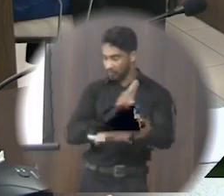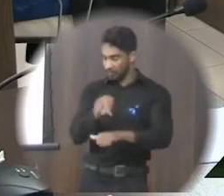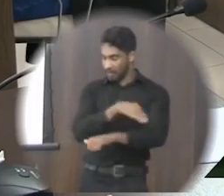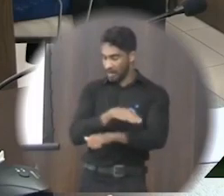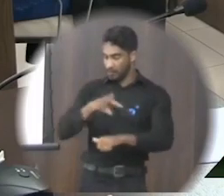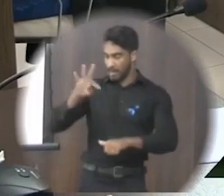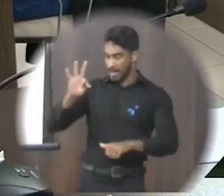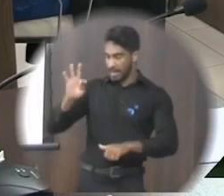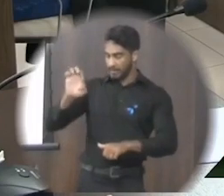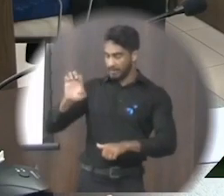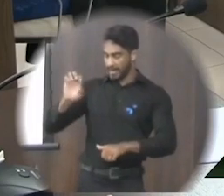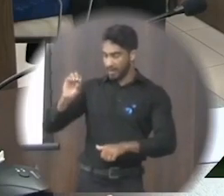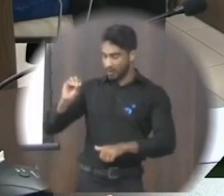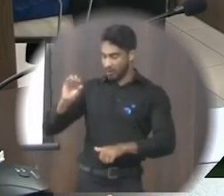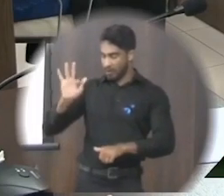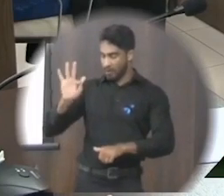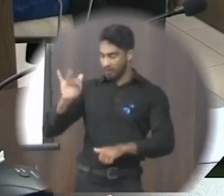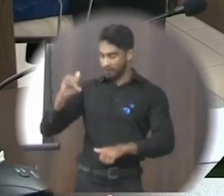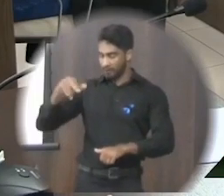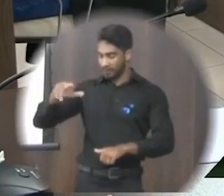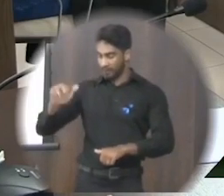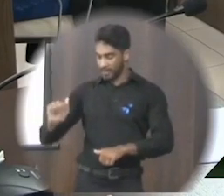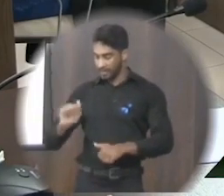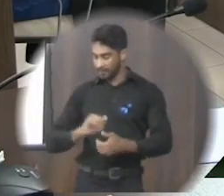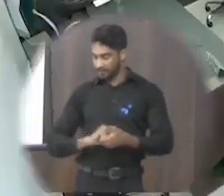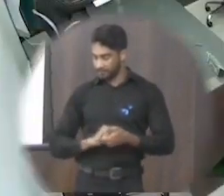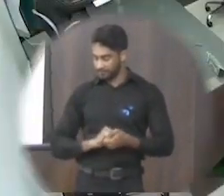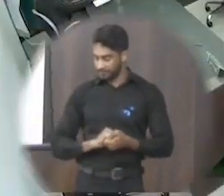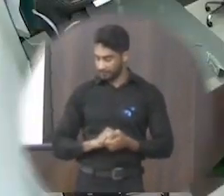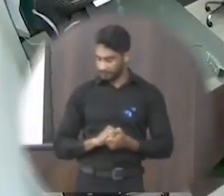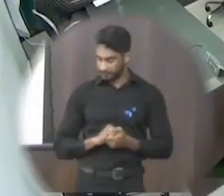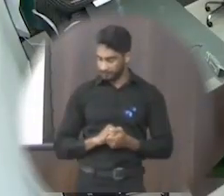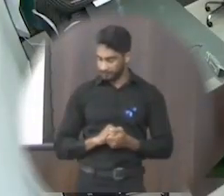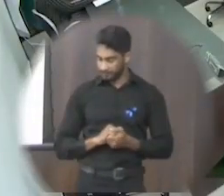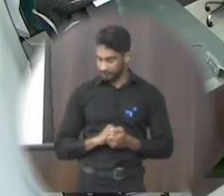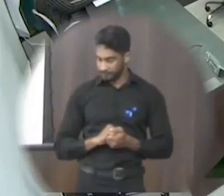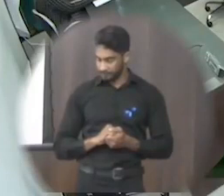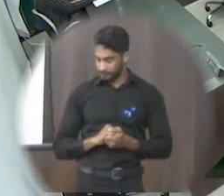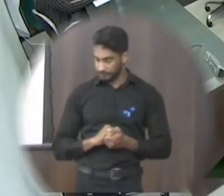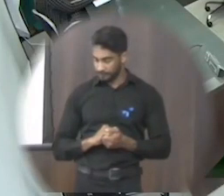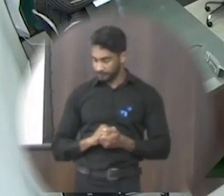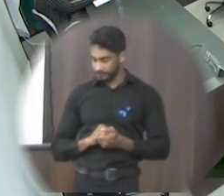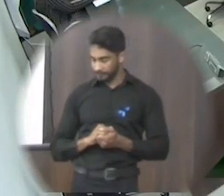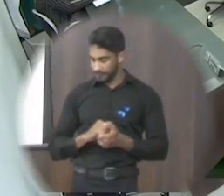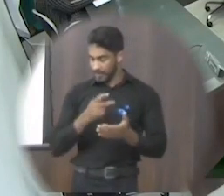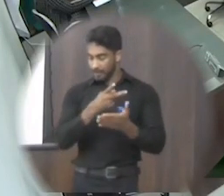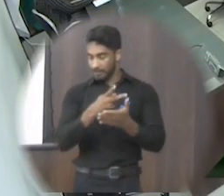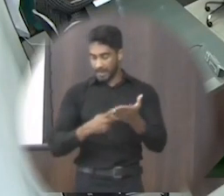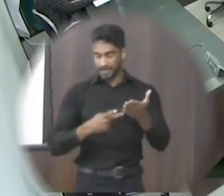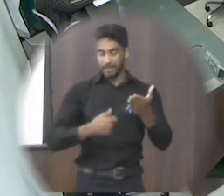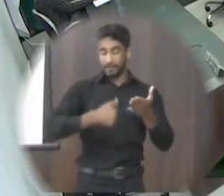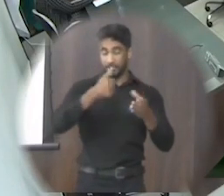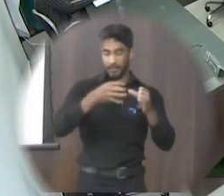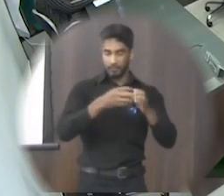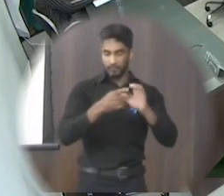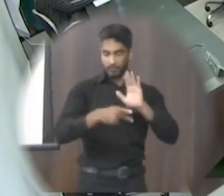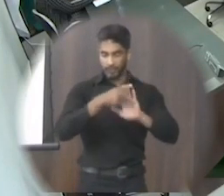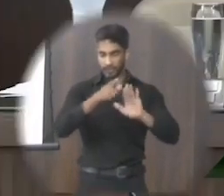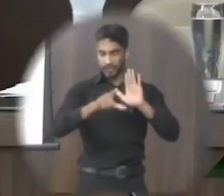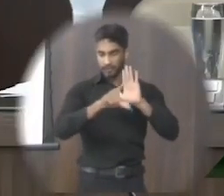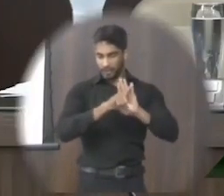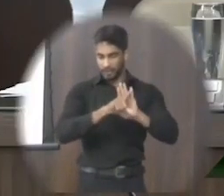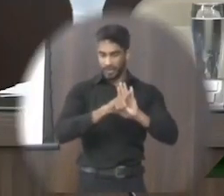Balbina de Jesus. Parecer para o primeiro turno do projeto de